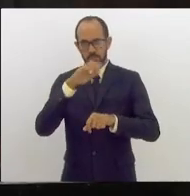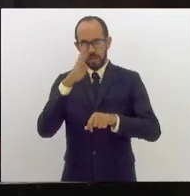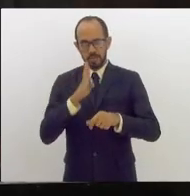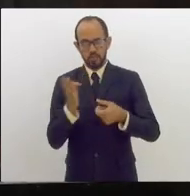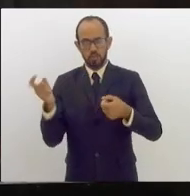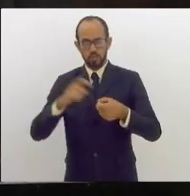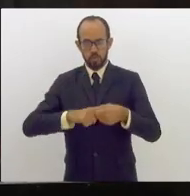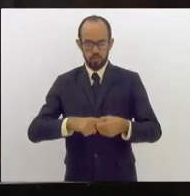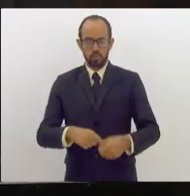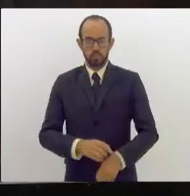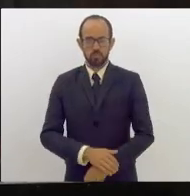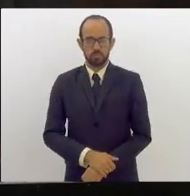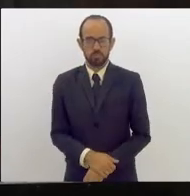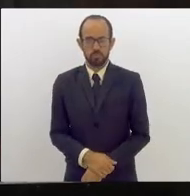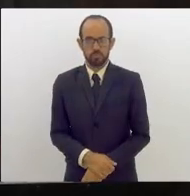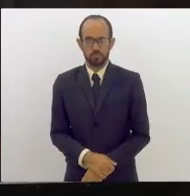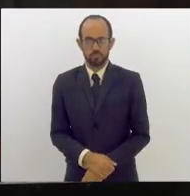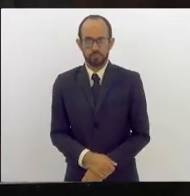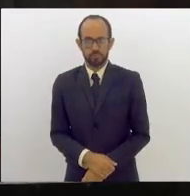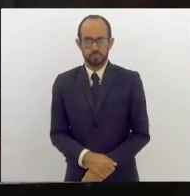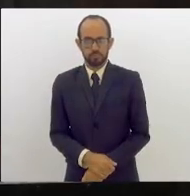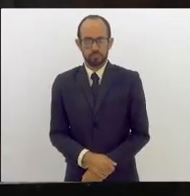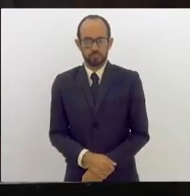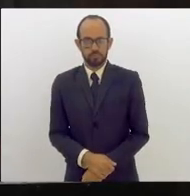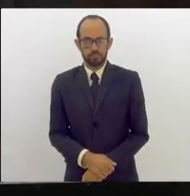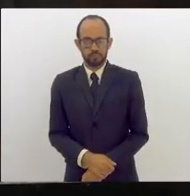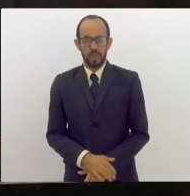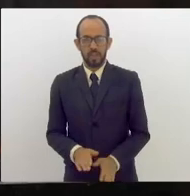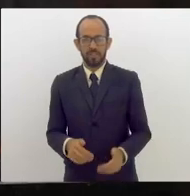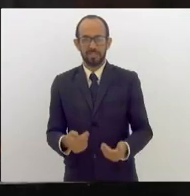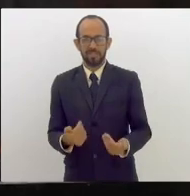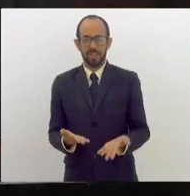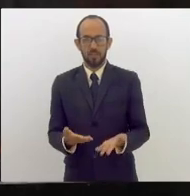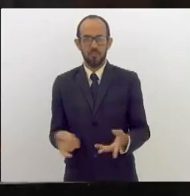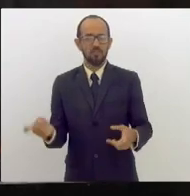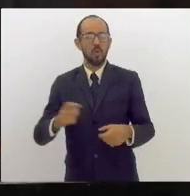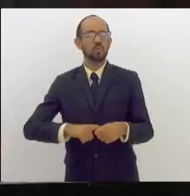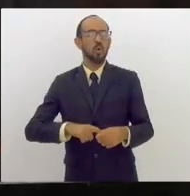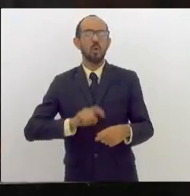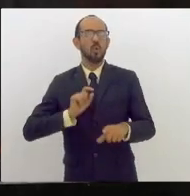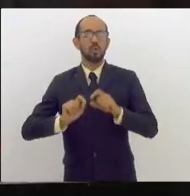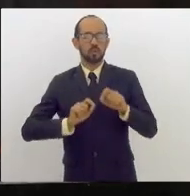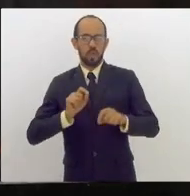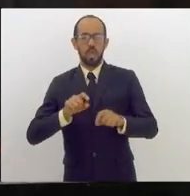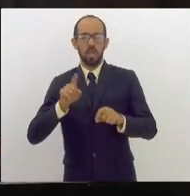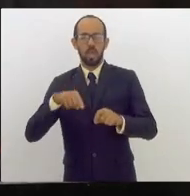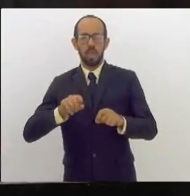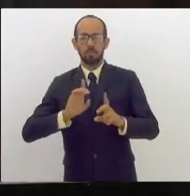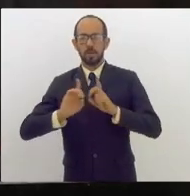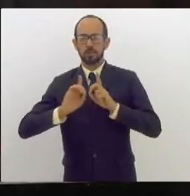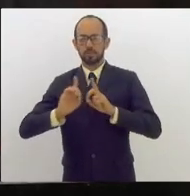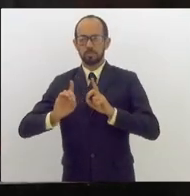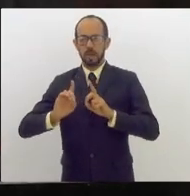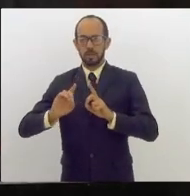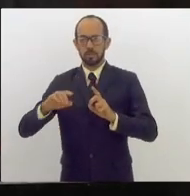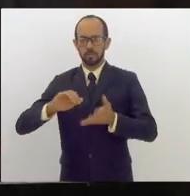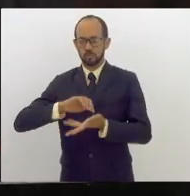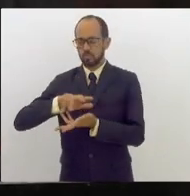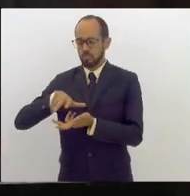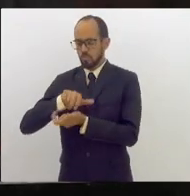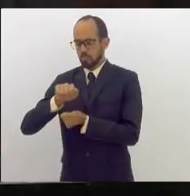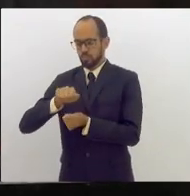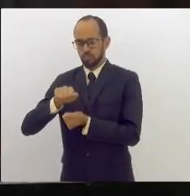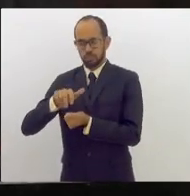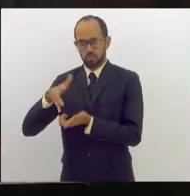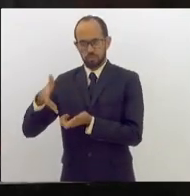de volta é Brasil isback Brasil está de volta voltou para onde voltou para os debates multilaterais